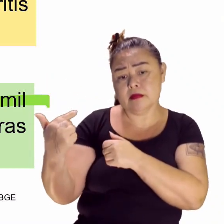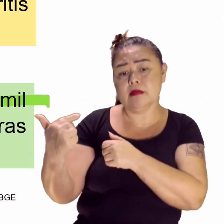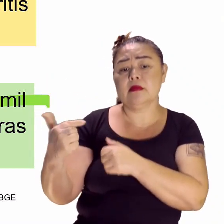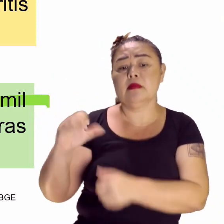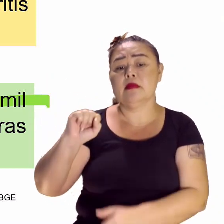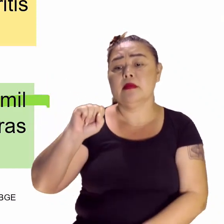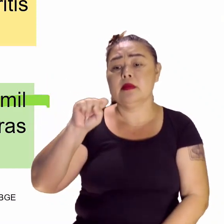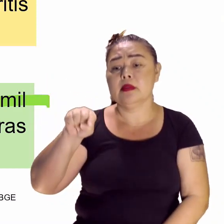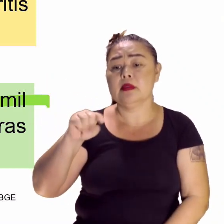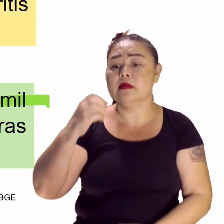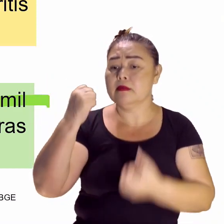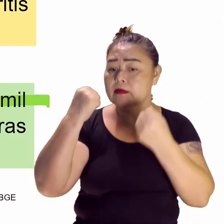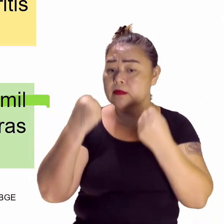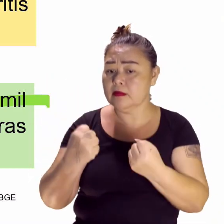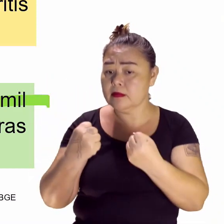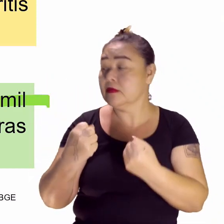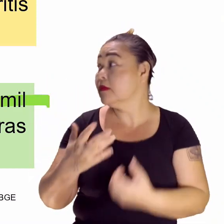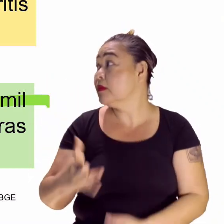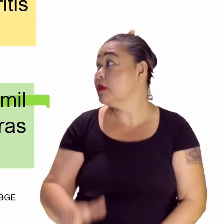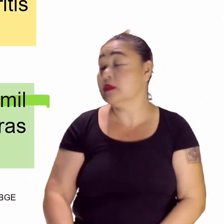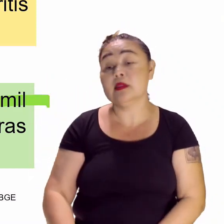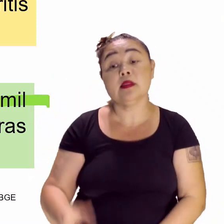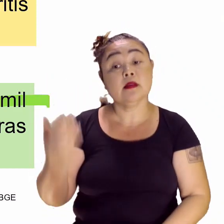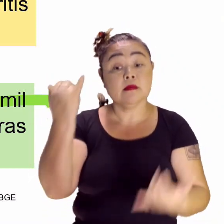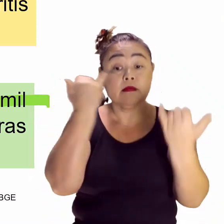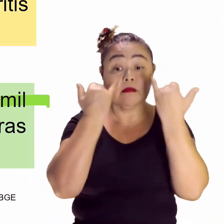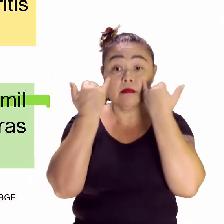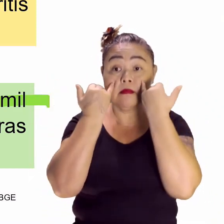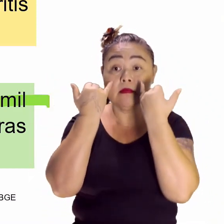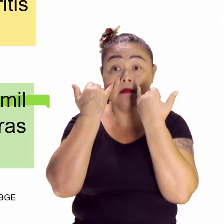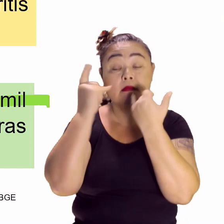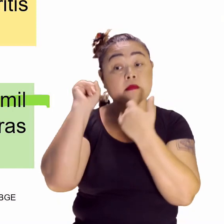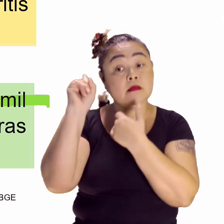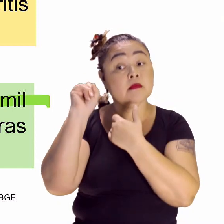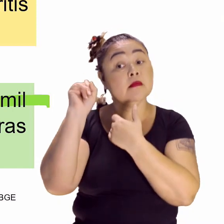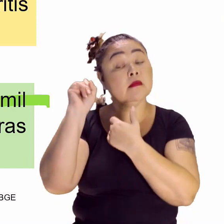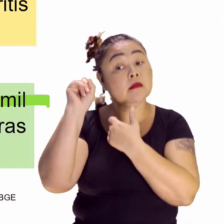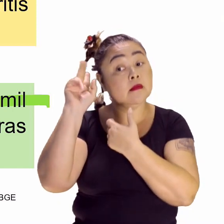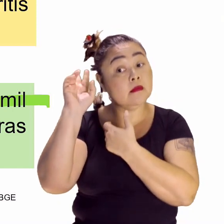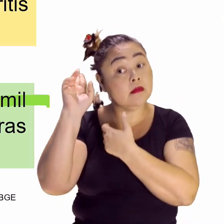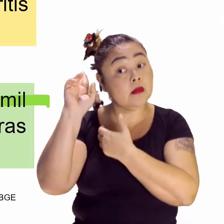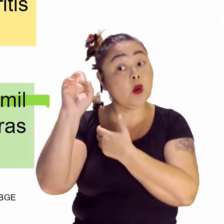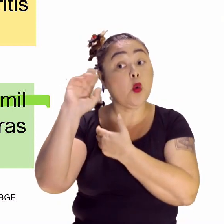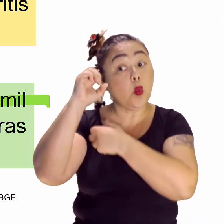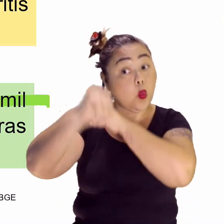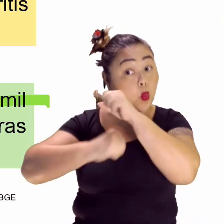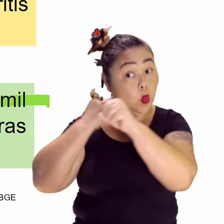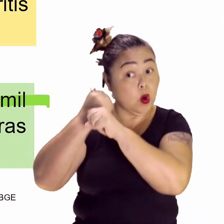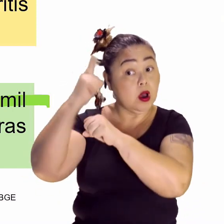com 8 mil toneladas só lembrando que essas informações são referente a 2019